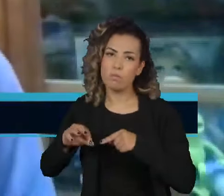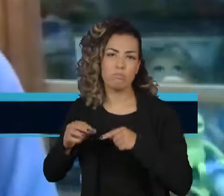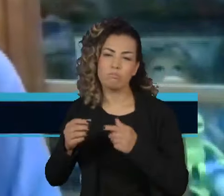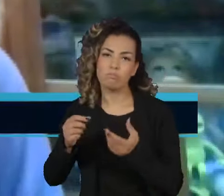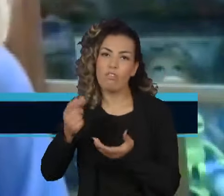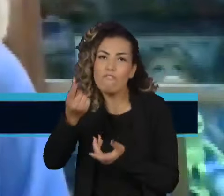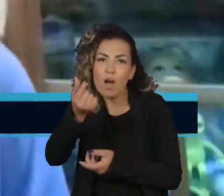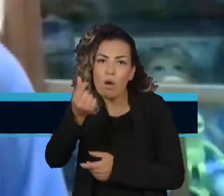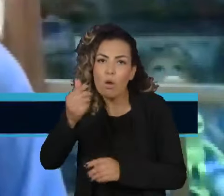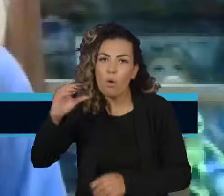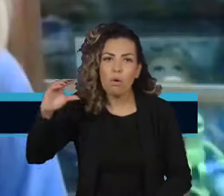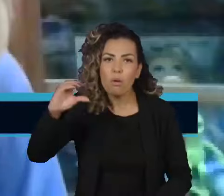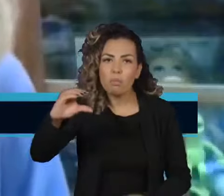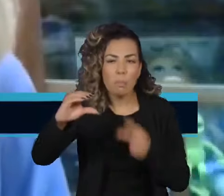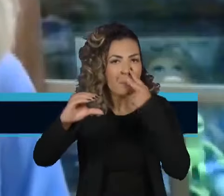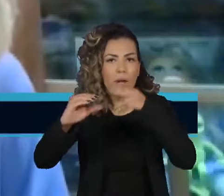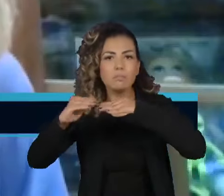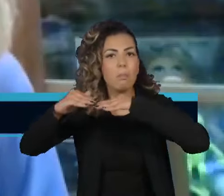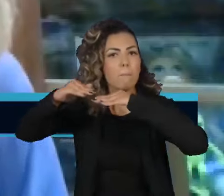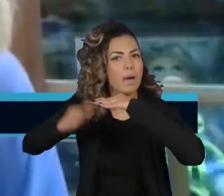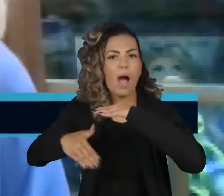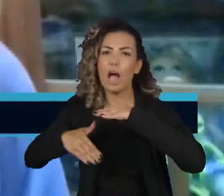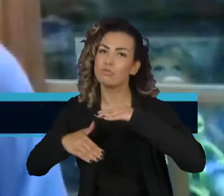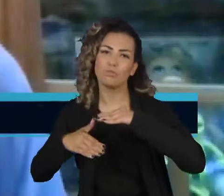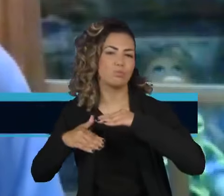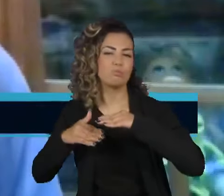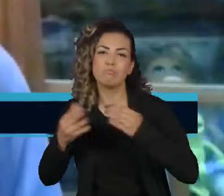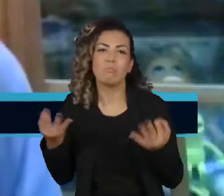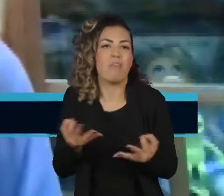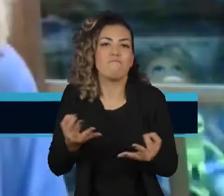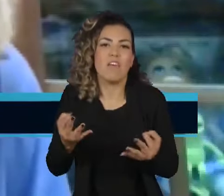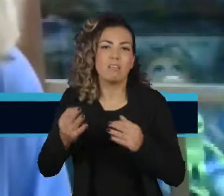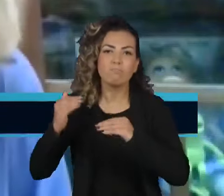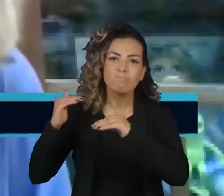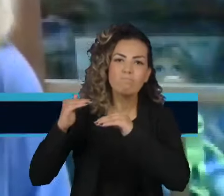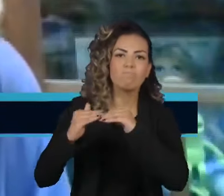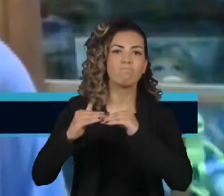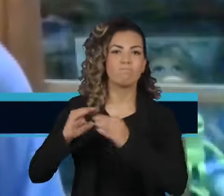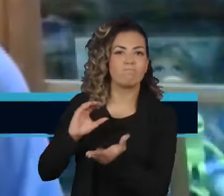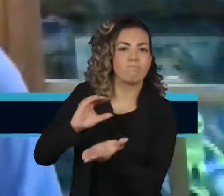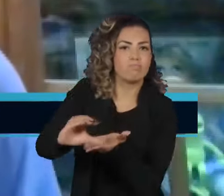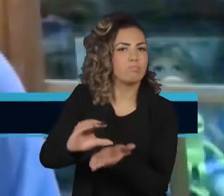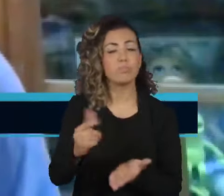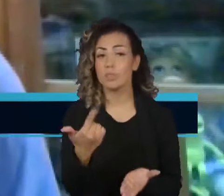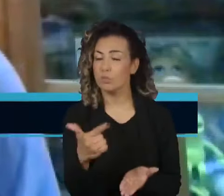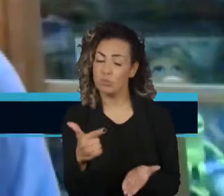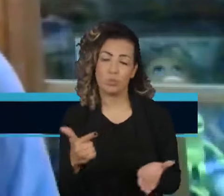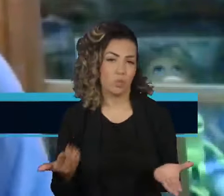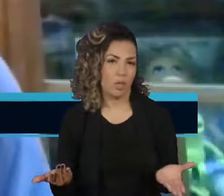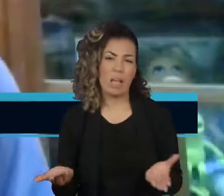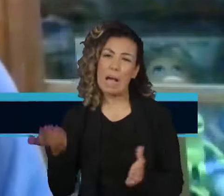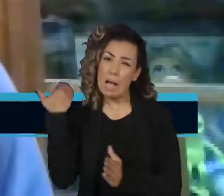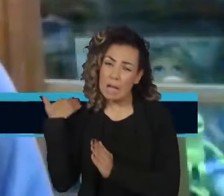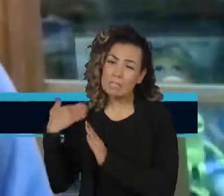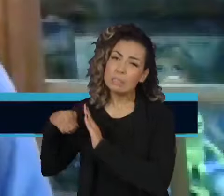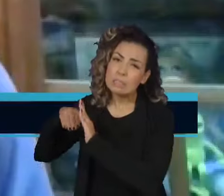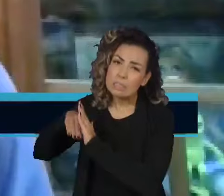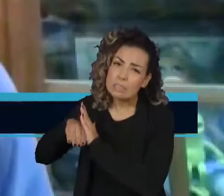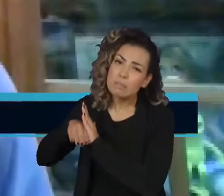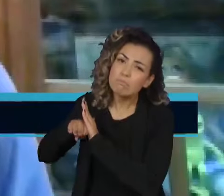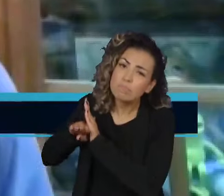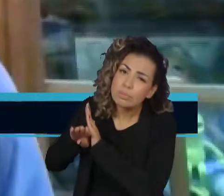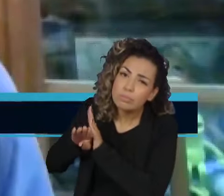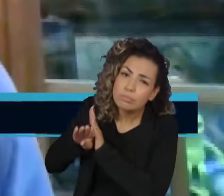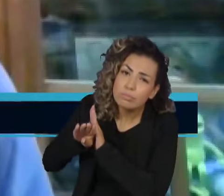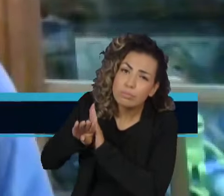Então esse é um ponto muito importante a gente tá começando a recuperar a estrutura de